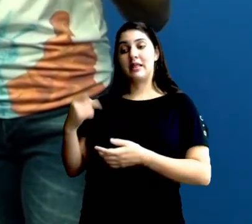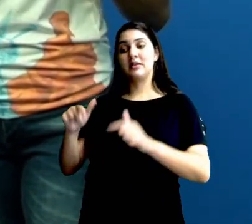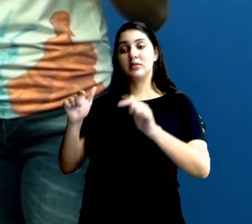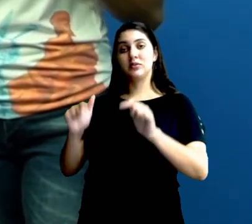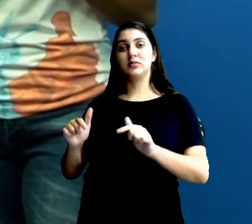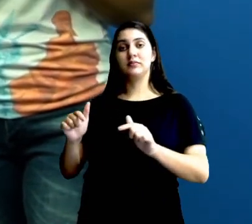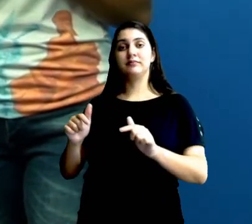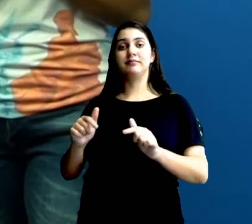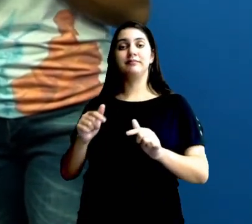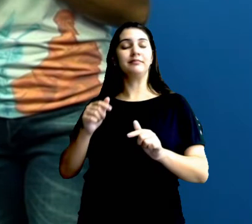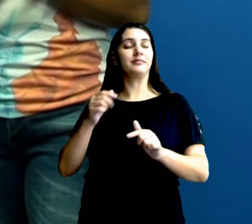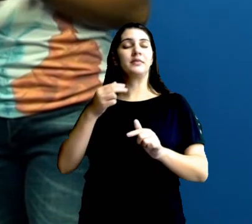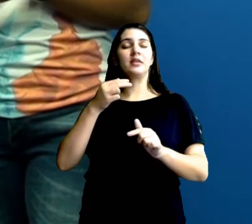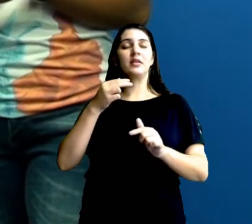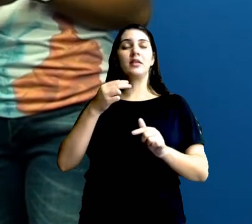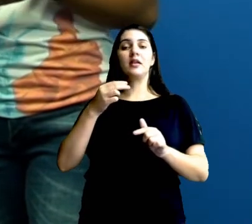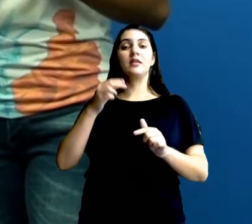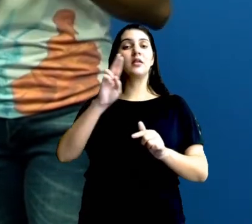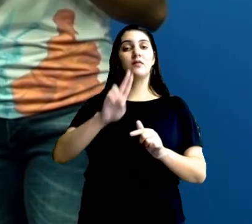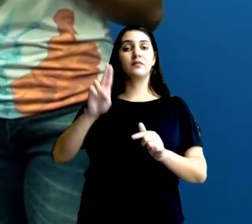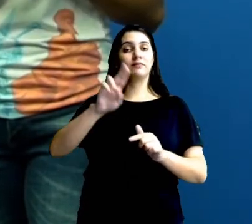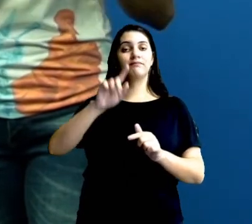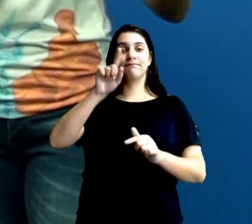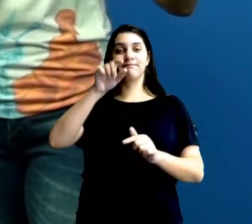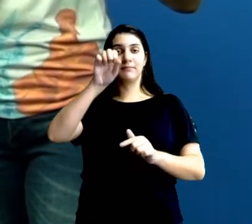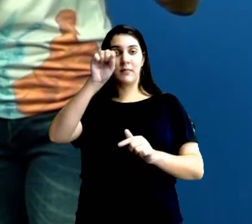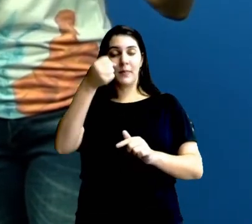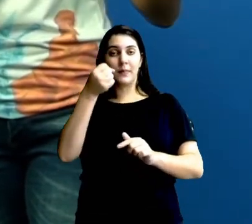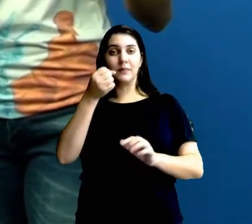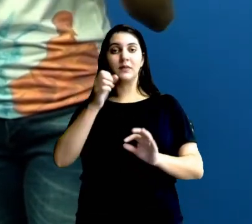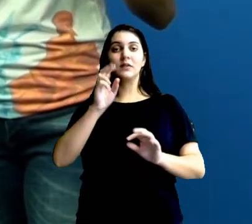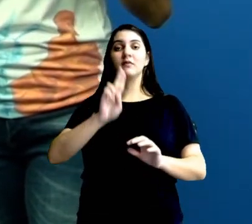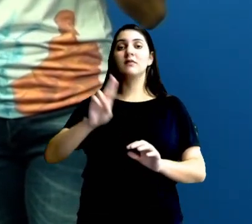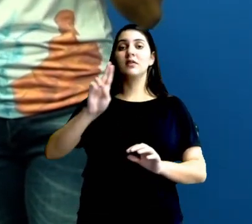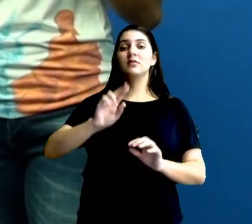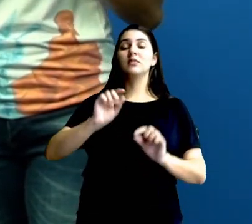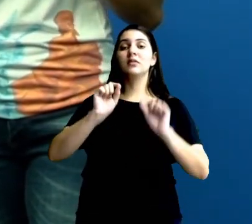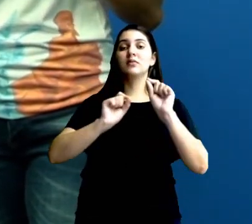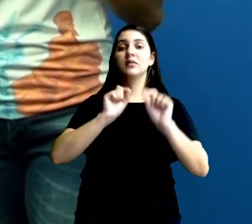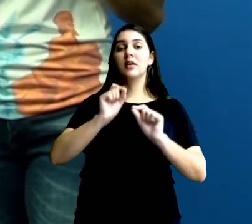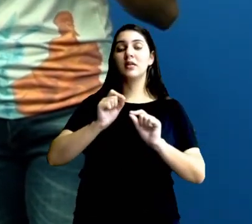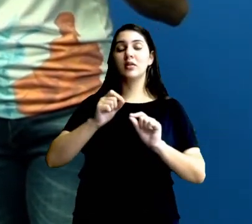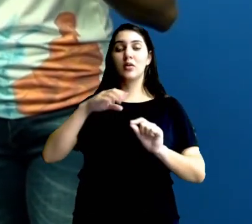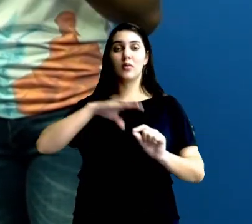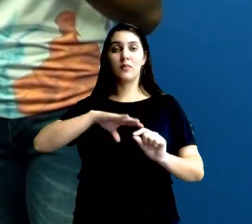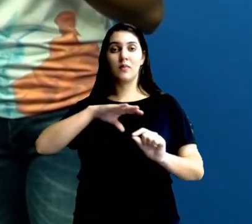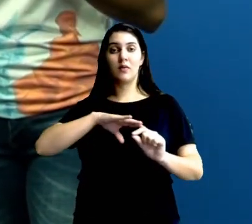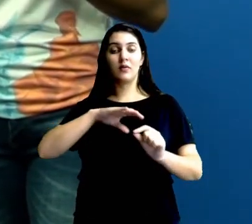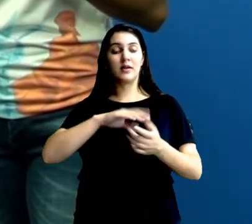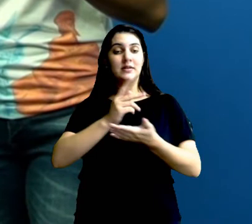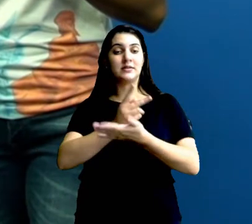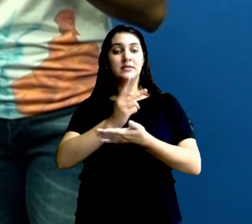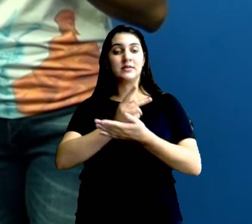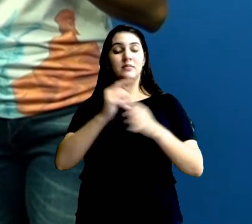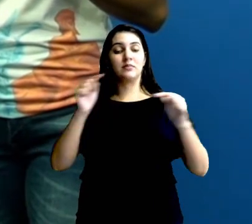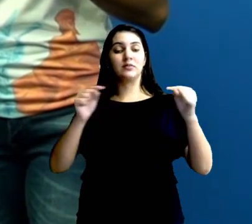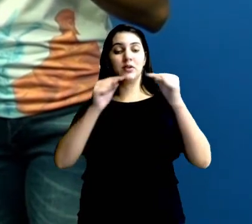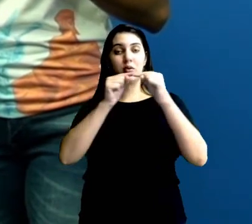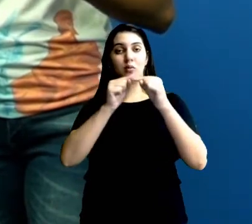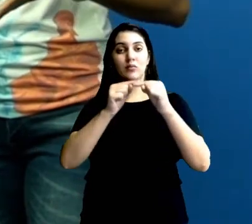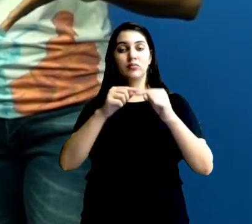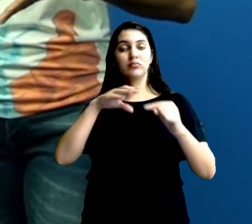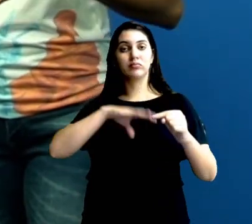caso, a gente não usa o apóstrofo S. A gente utiliza ele na forma como a gente diz no português, ao pé da letra, de acordo